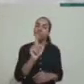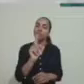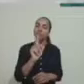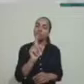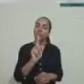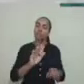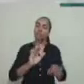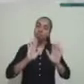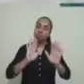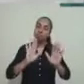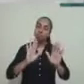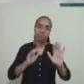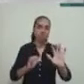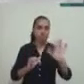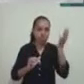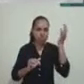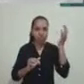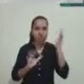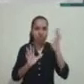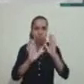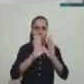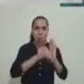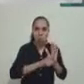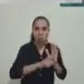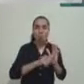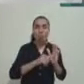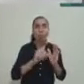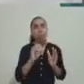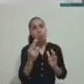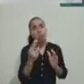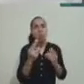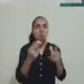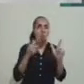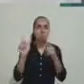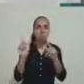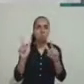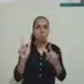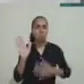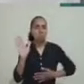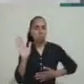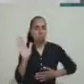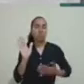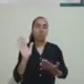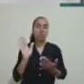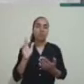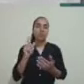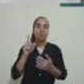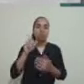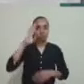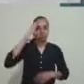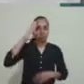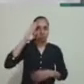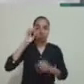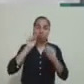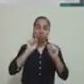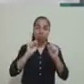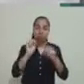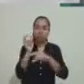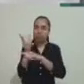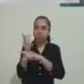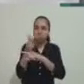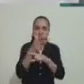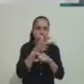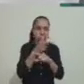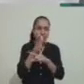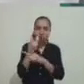se ocorrer algum delito, os nossos guardas municipais podem acessar o sistema de monitoramento desses